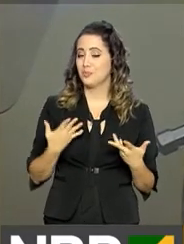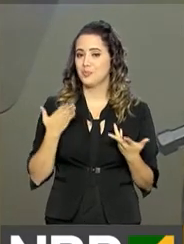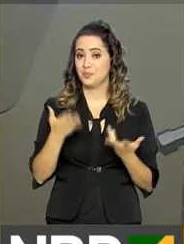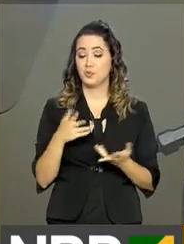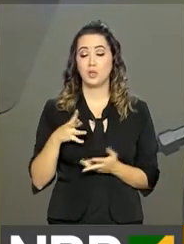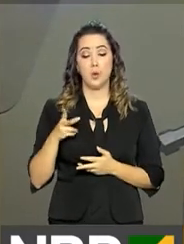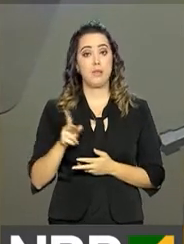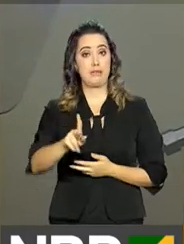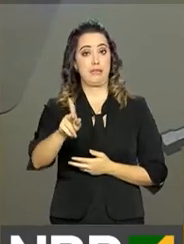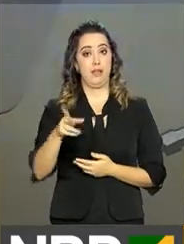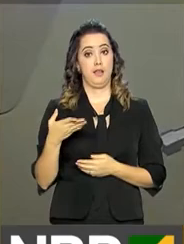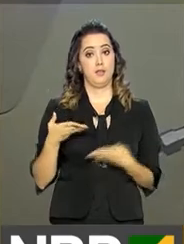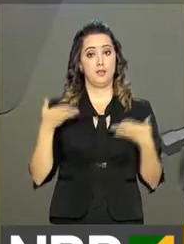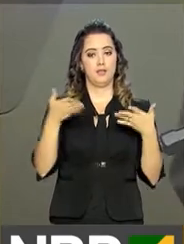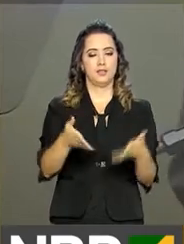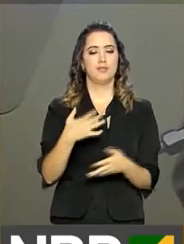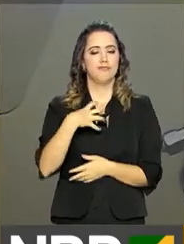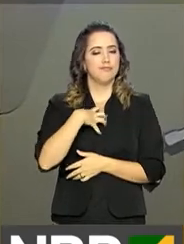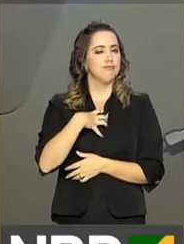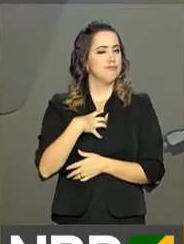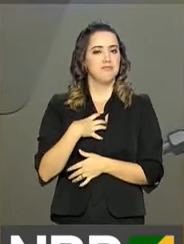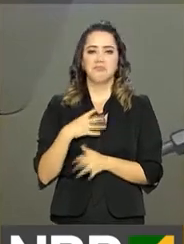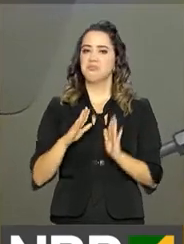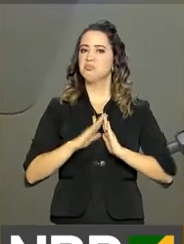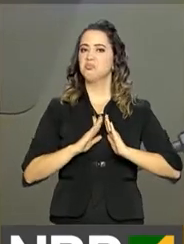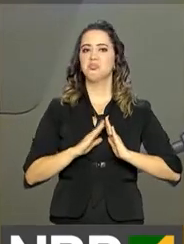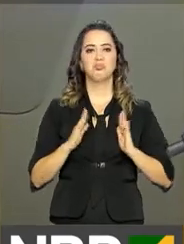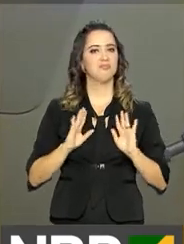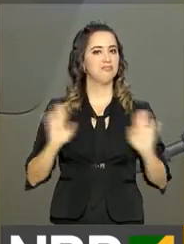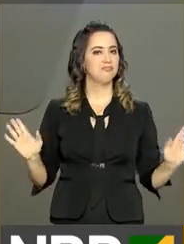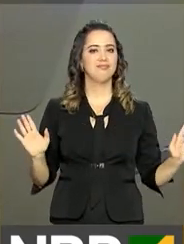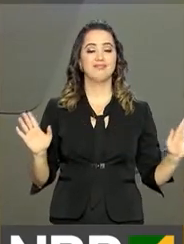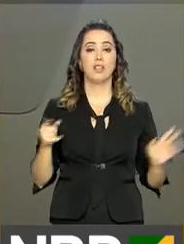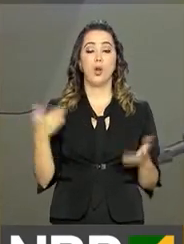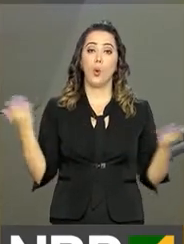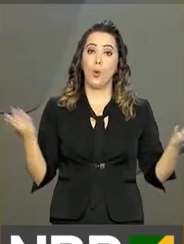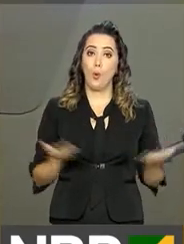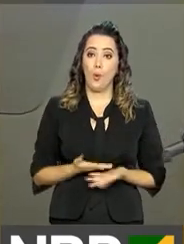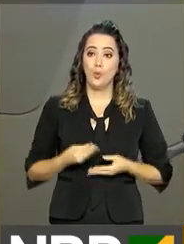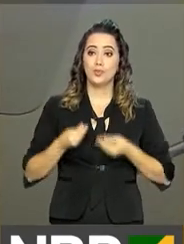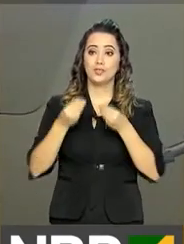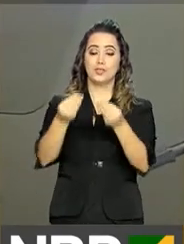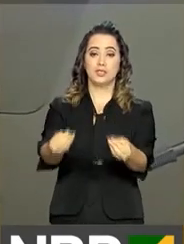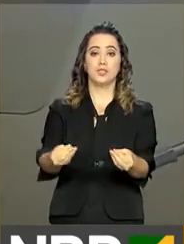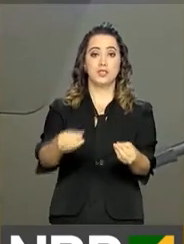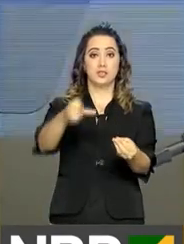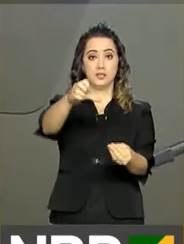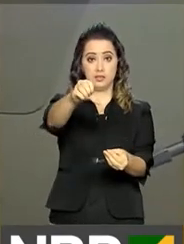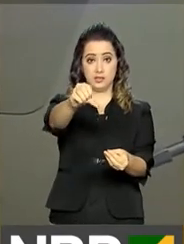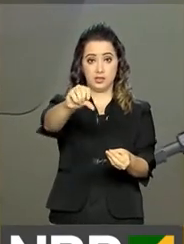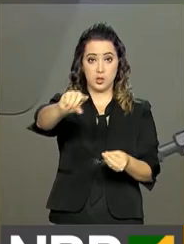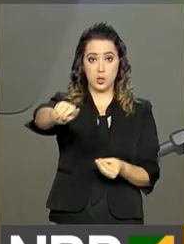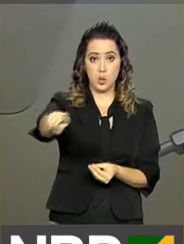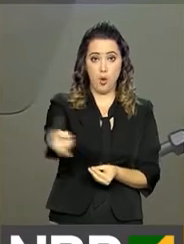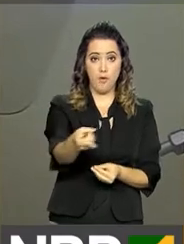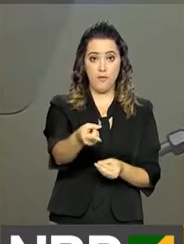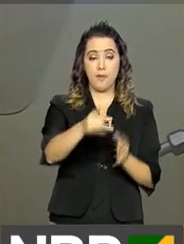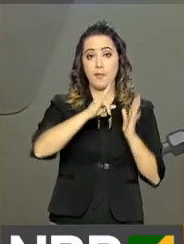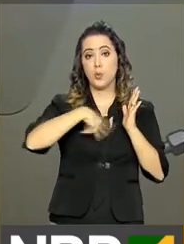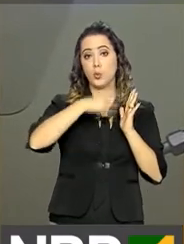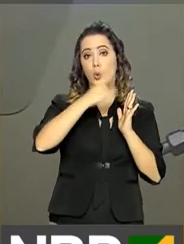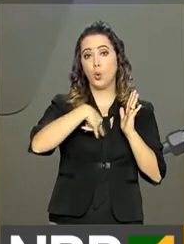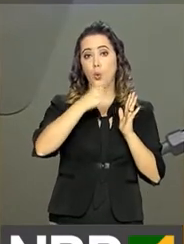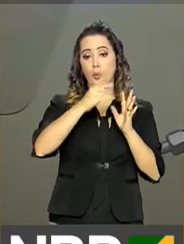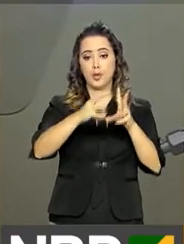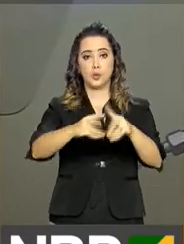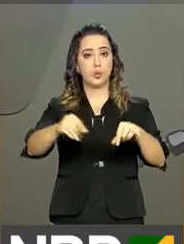aqui, a gente se sente em casa. Interessante, hoje nós estamos entregando aqui cerca de 9 mil títulos de